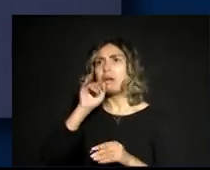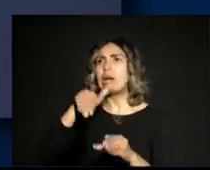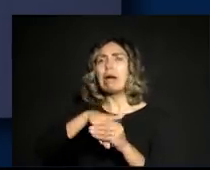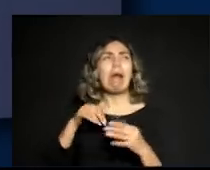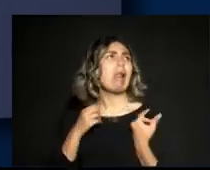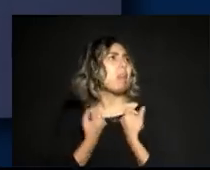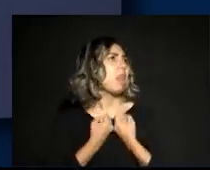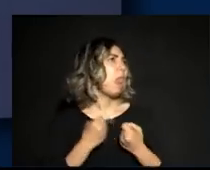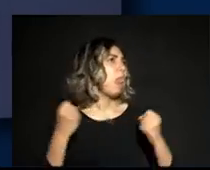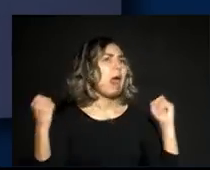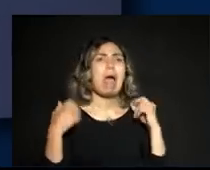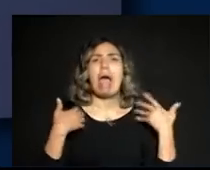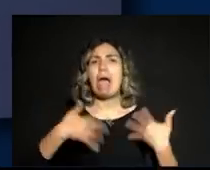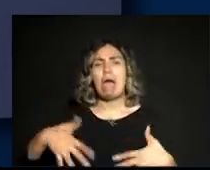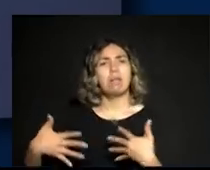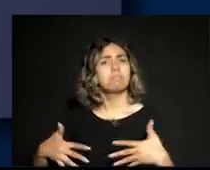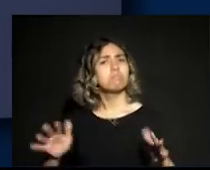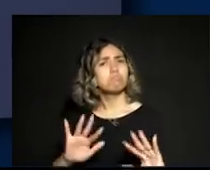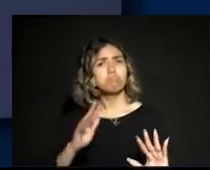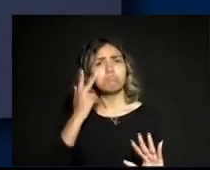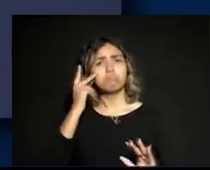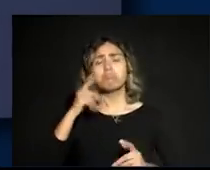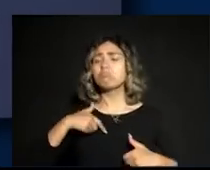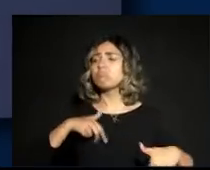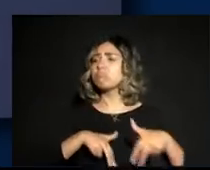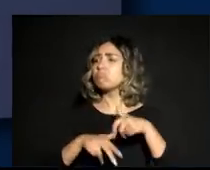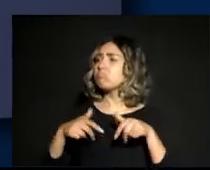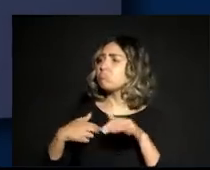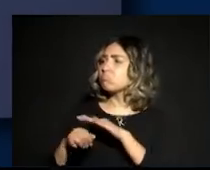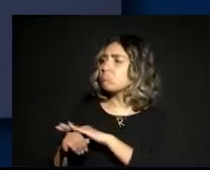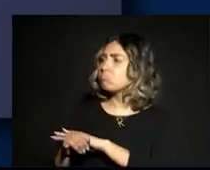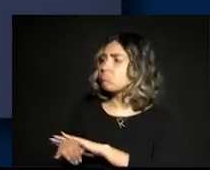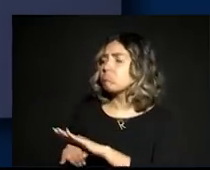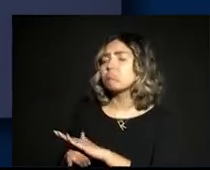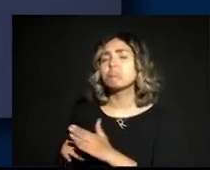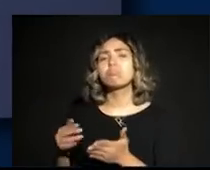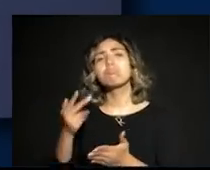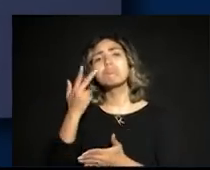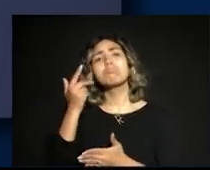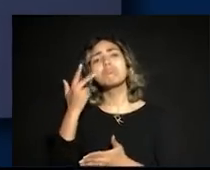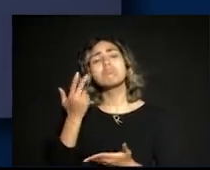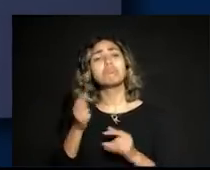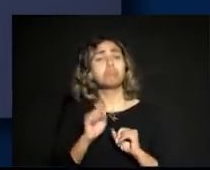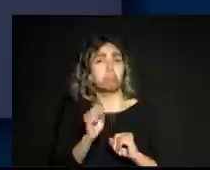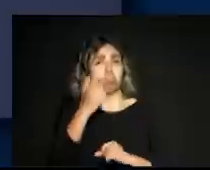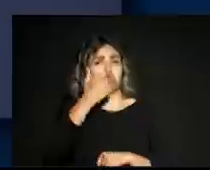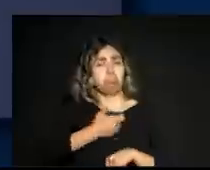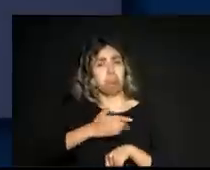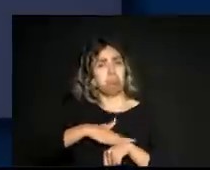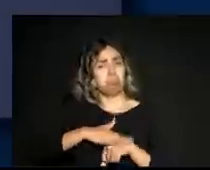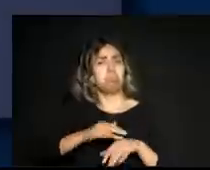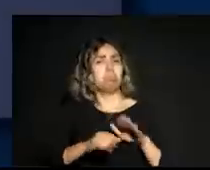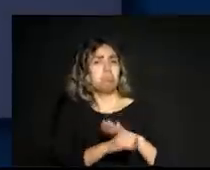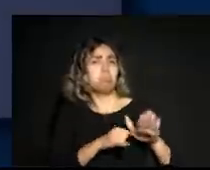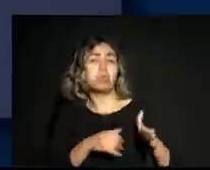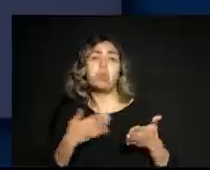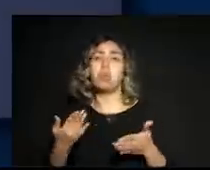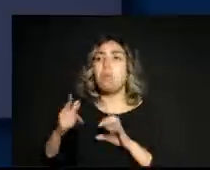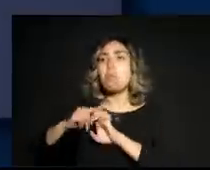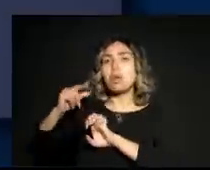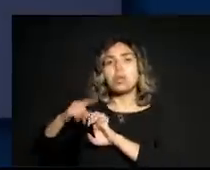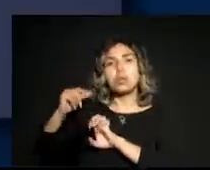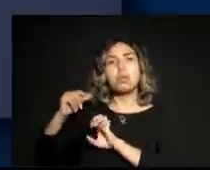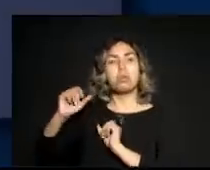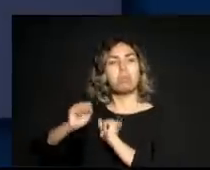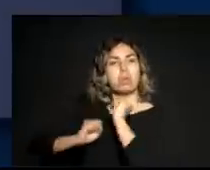eleição as pessoas seguem suas vidas para seus investimentos tem seus portfólios seja investido hoje sejam empresários